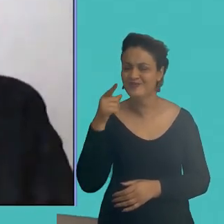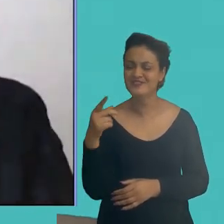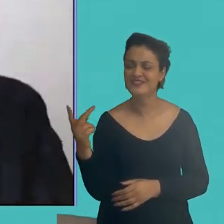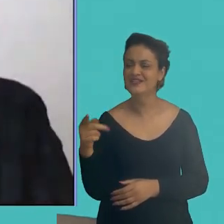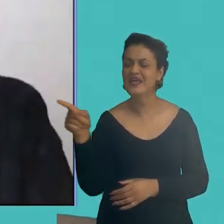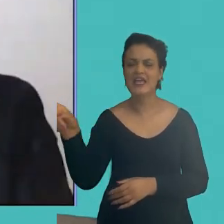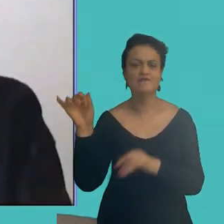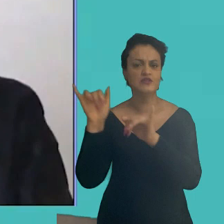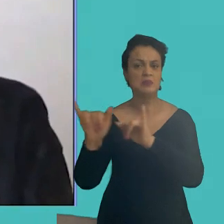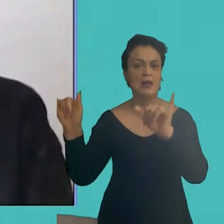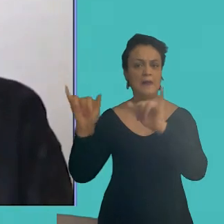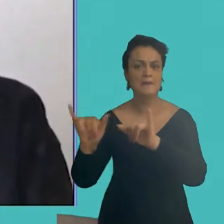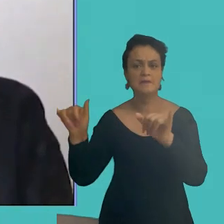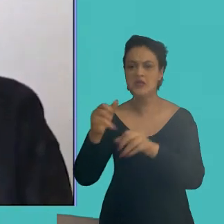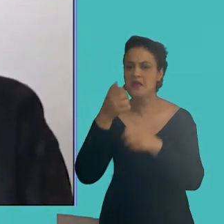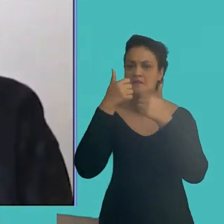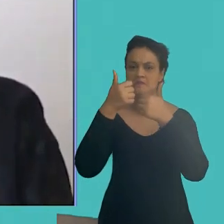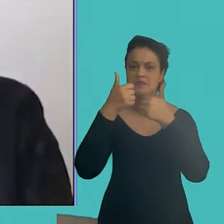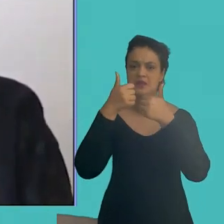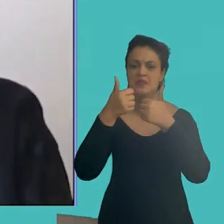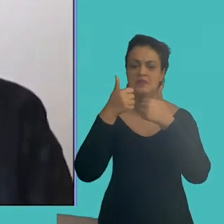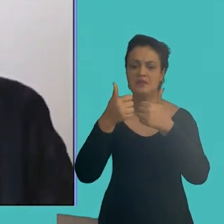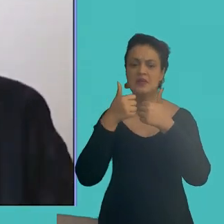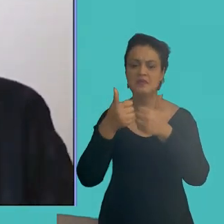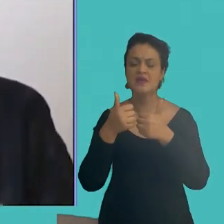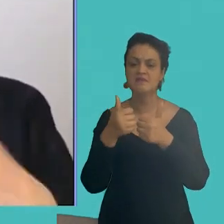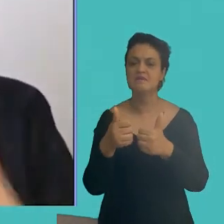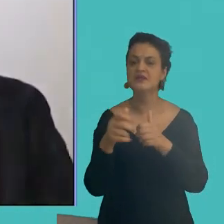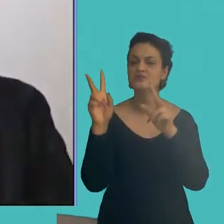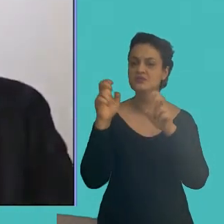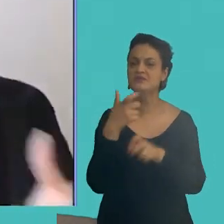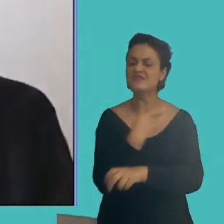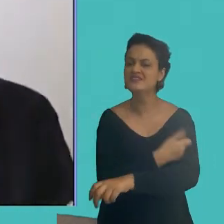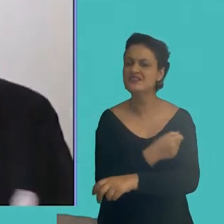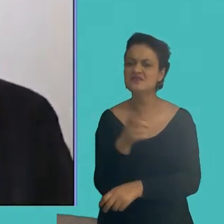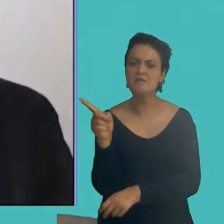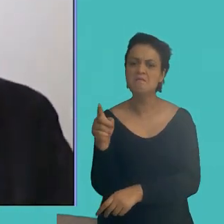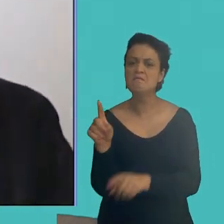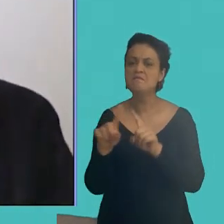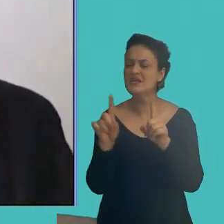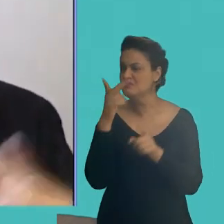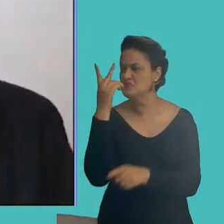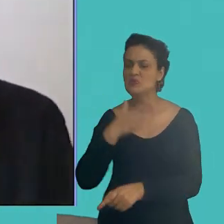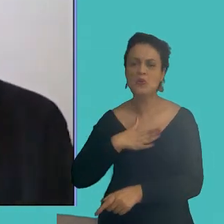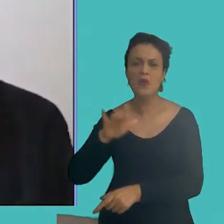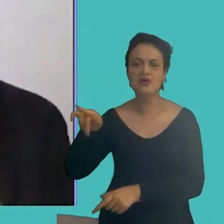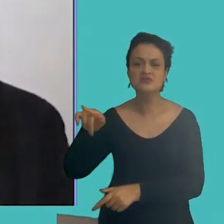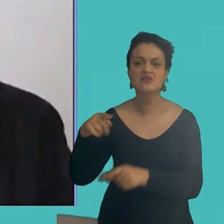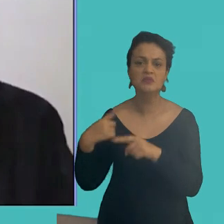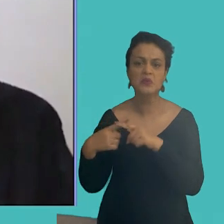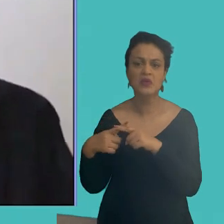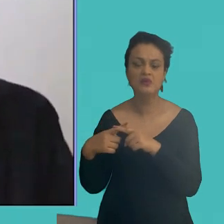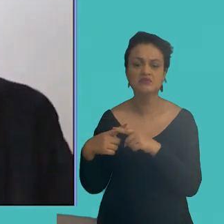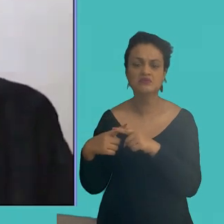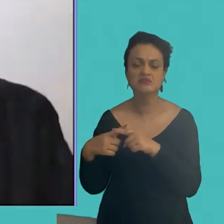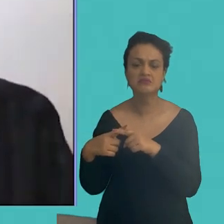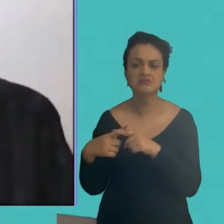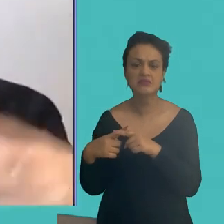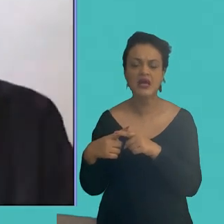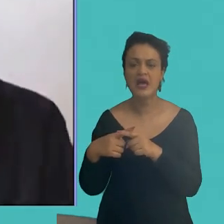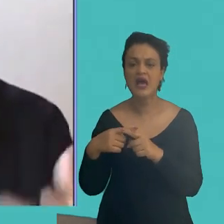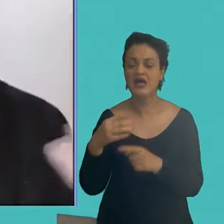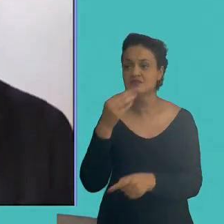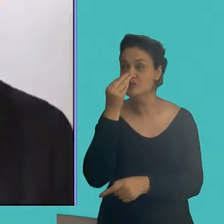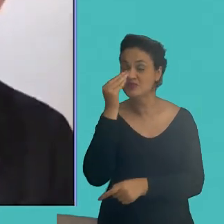brilhante, muito bem sucedida também, na minha opinião, em relação à vacinação, e por que seus índices são tão maiores com os do Jair Bolsonaro,